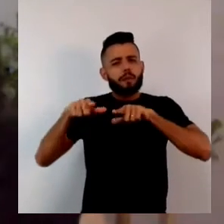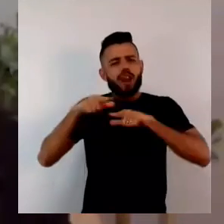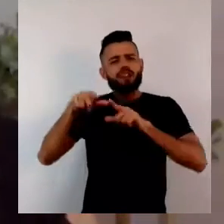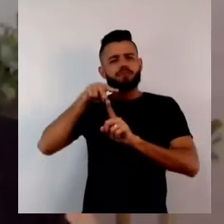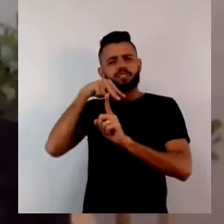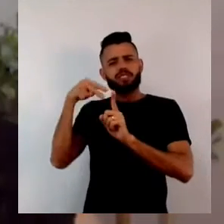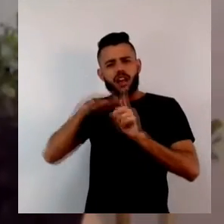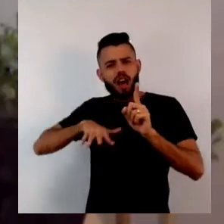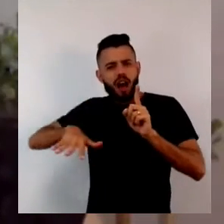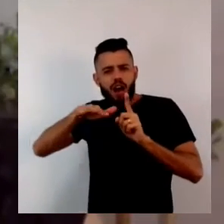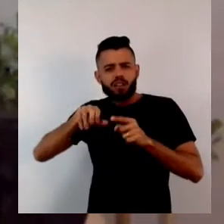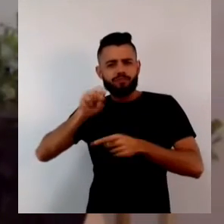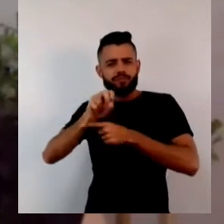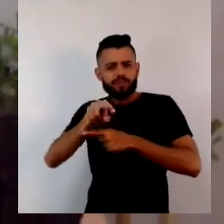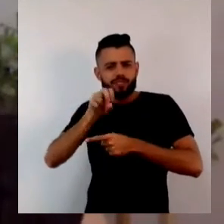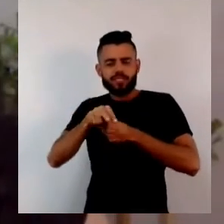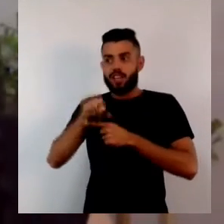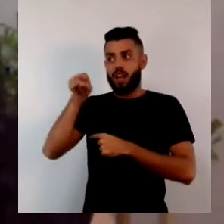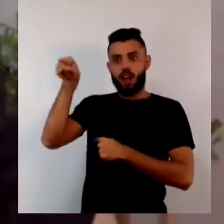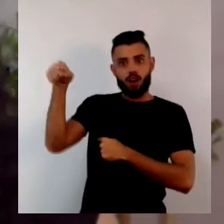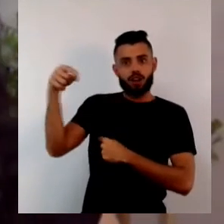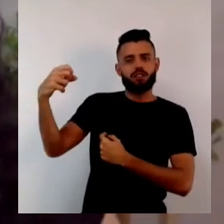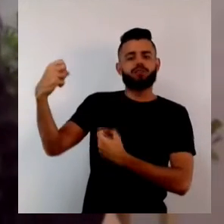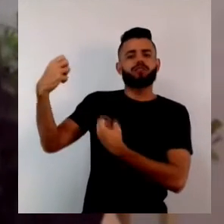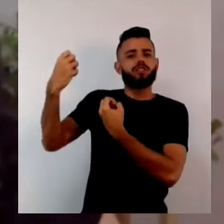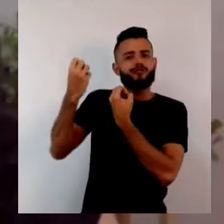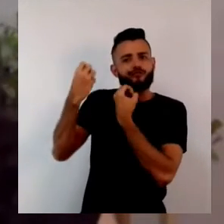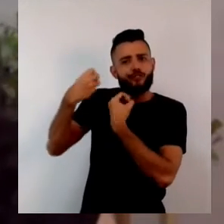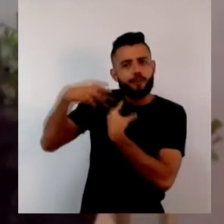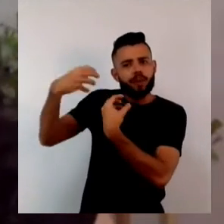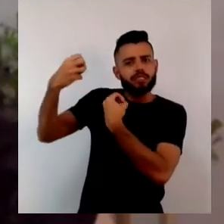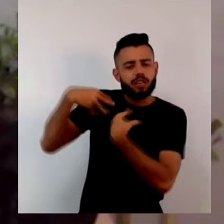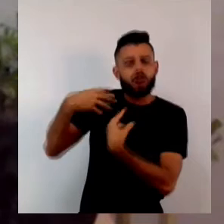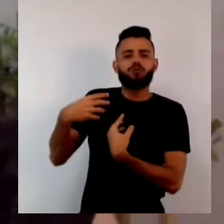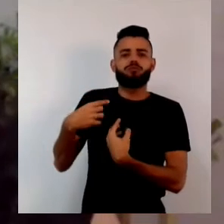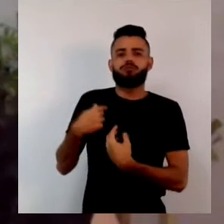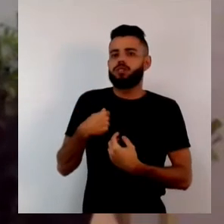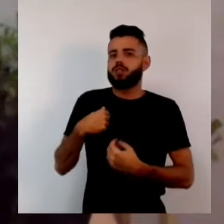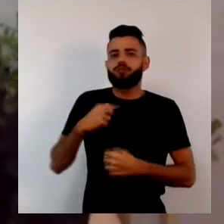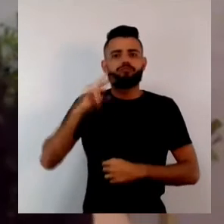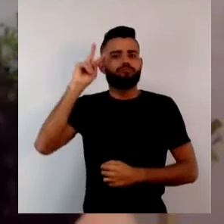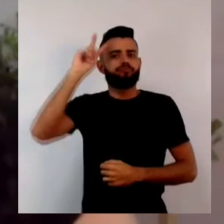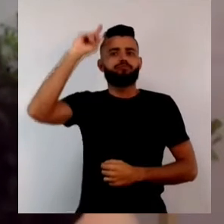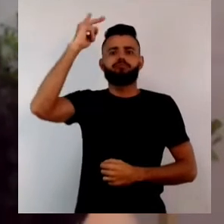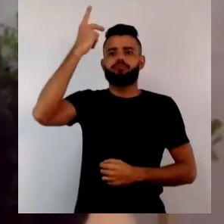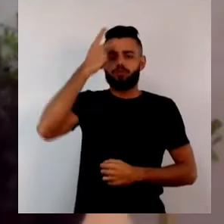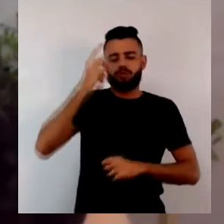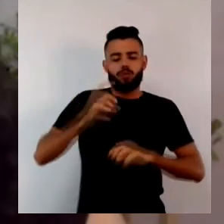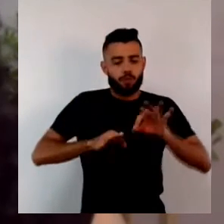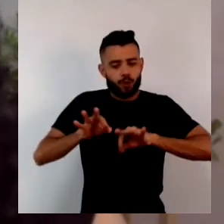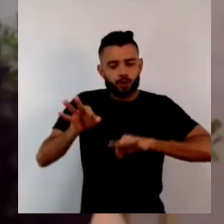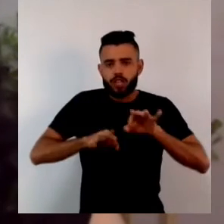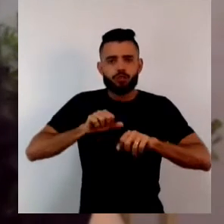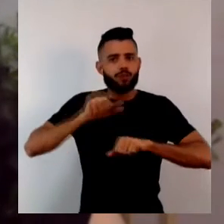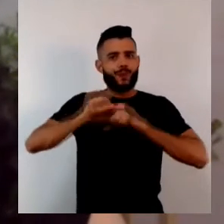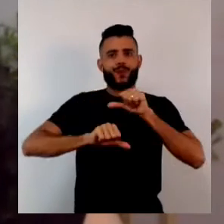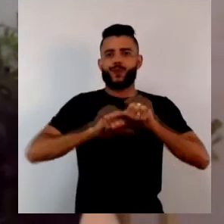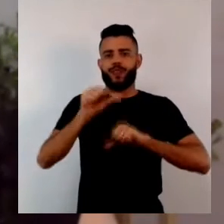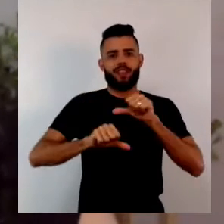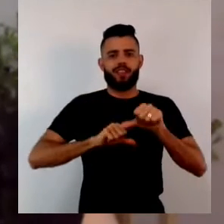técnica, com essa informação, eu mudei completamente o meu projeto para me transformar nessa pessoa que